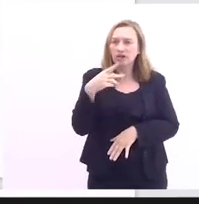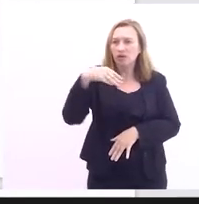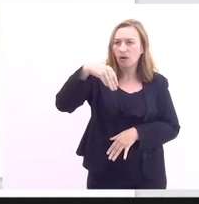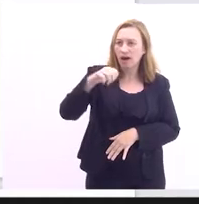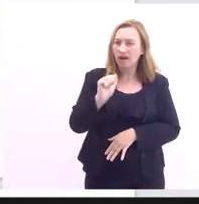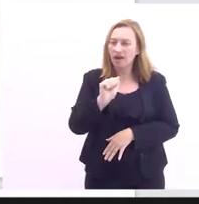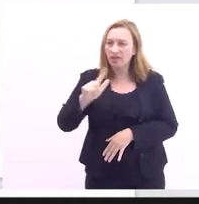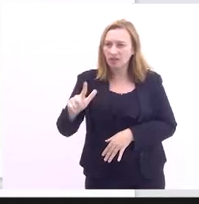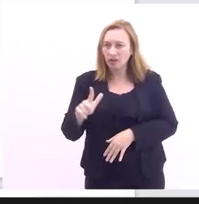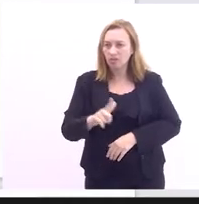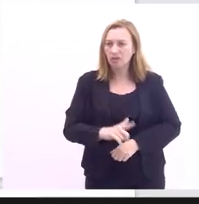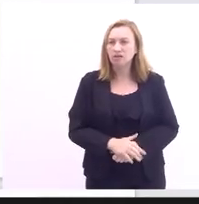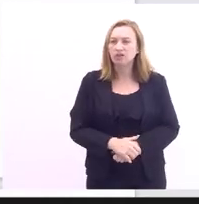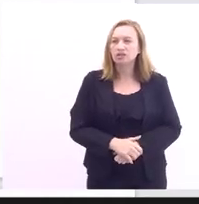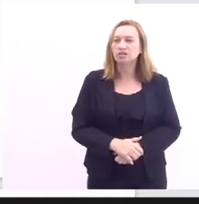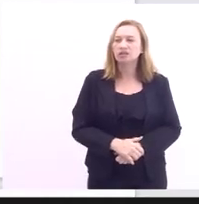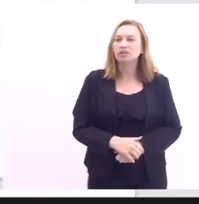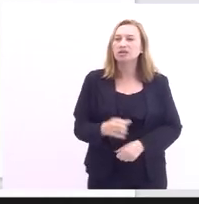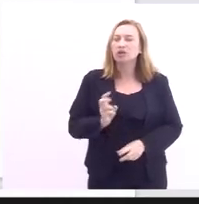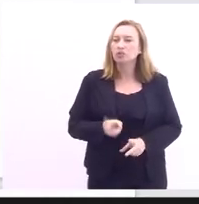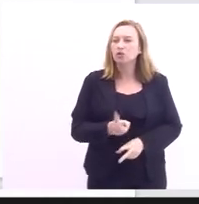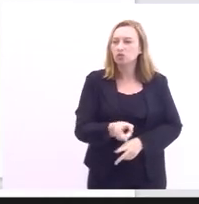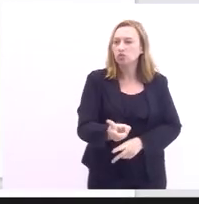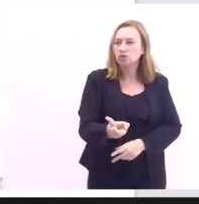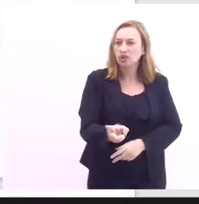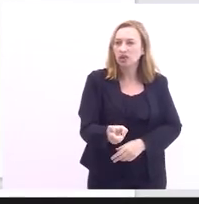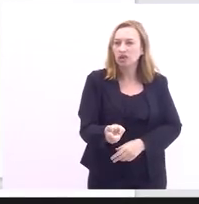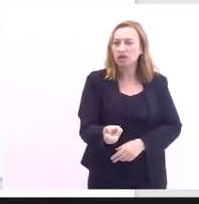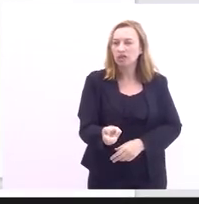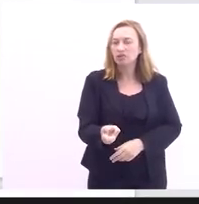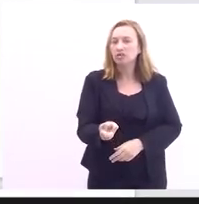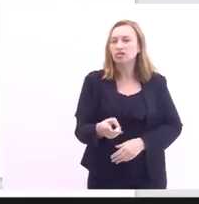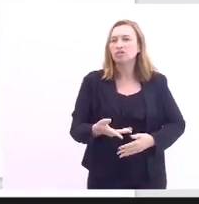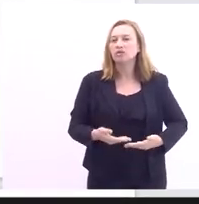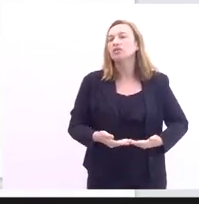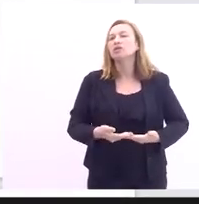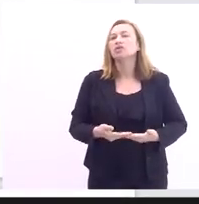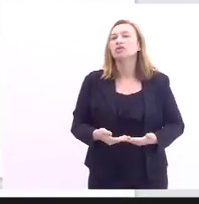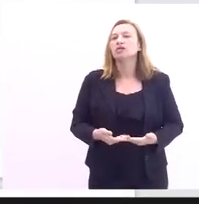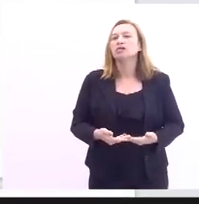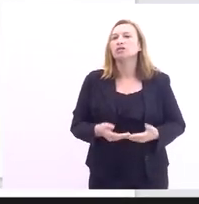Rio é a continuidade do fornecimento.